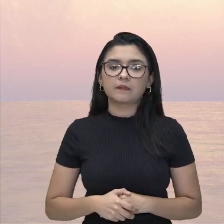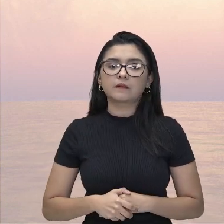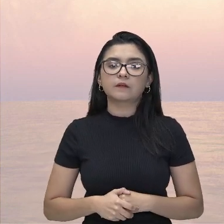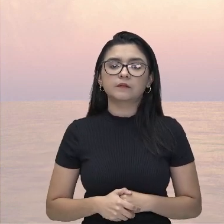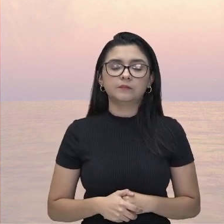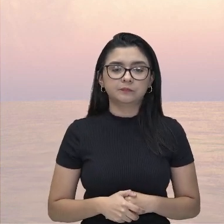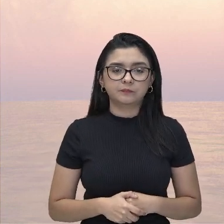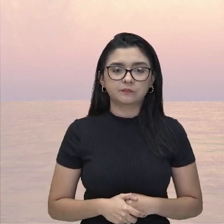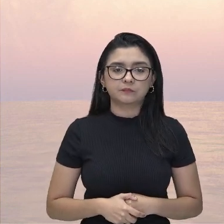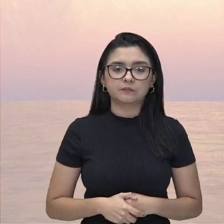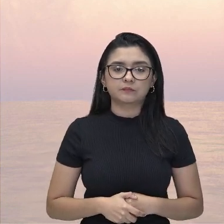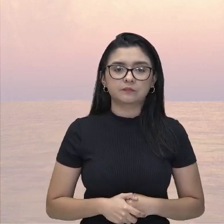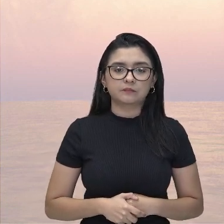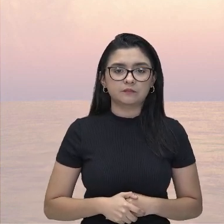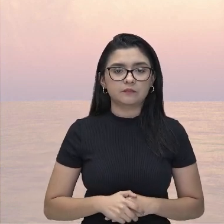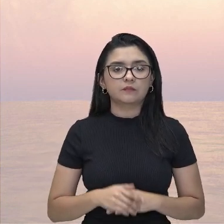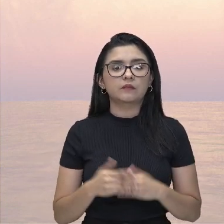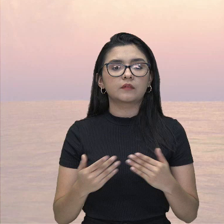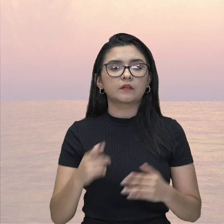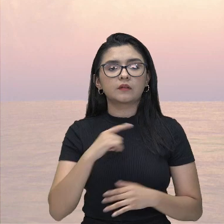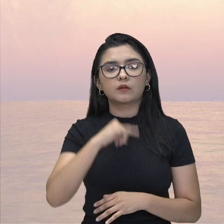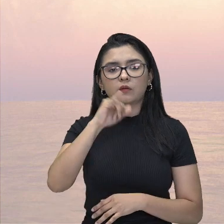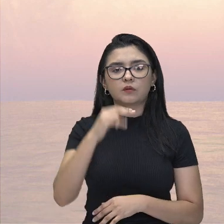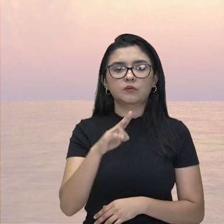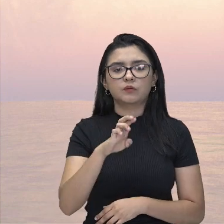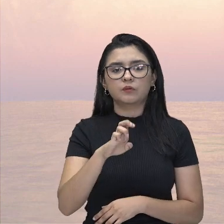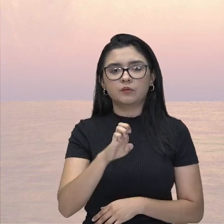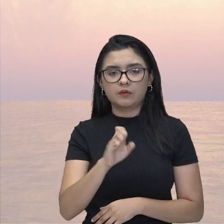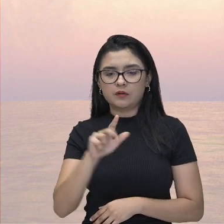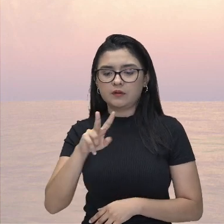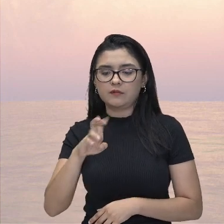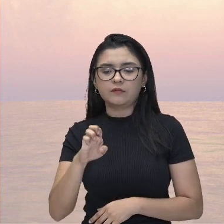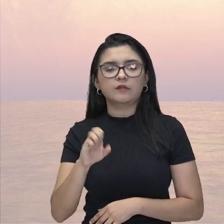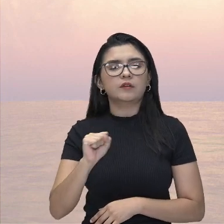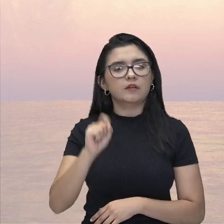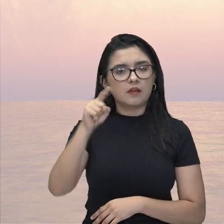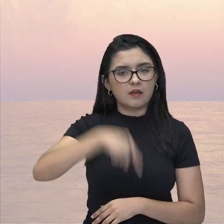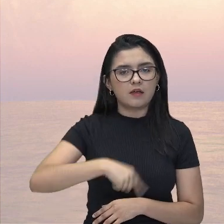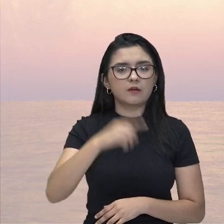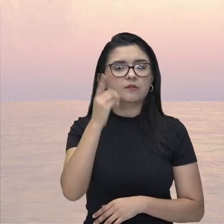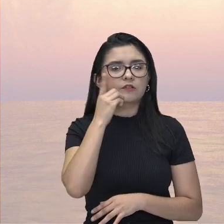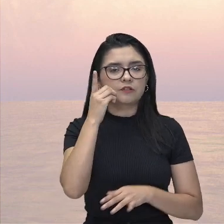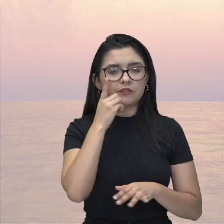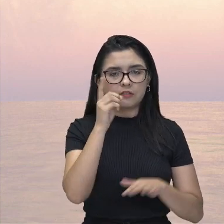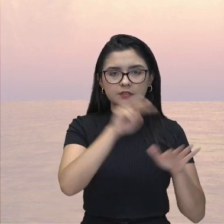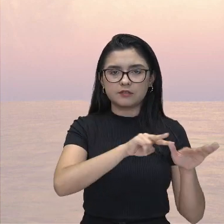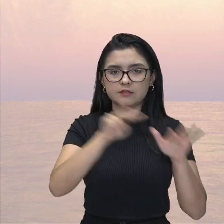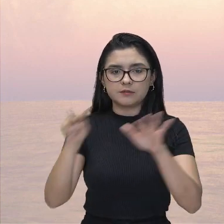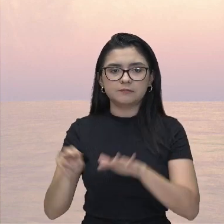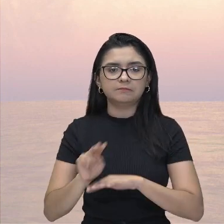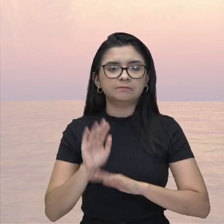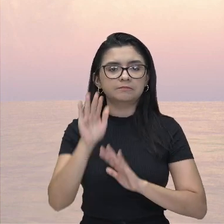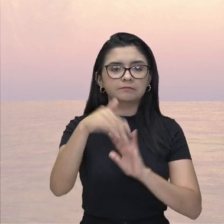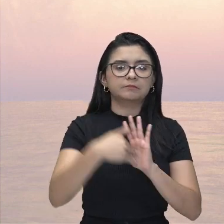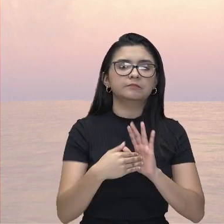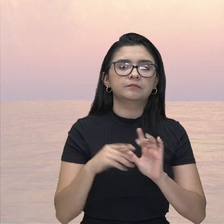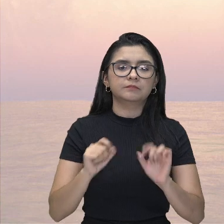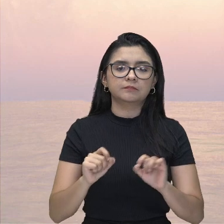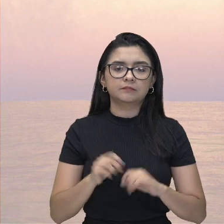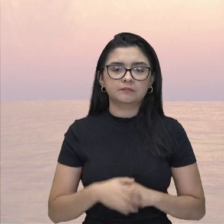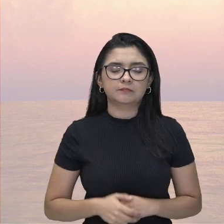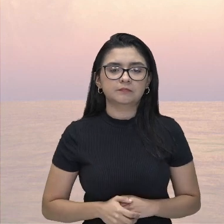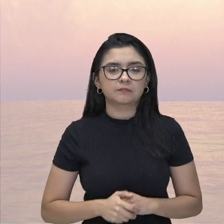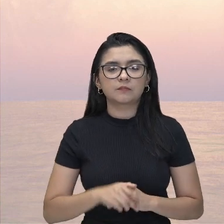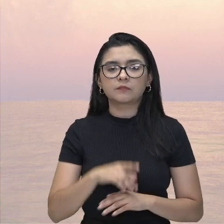cones mais dia da semana se percebendo por por Uno